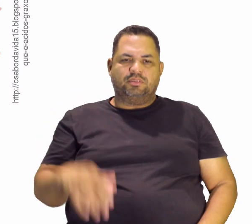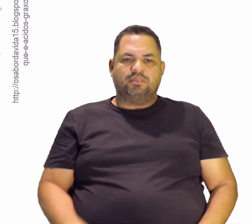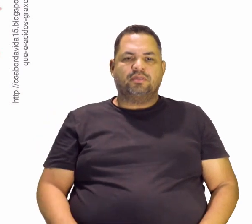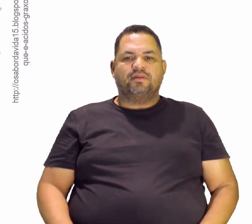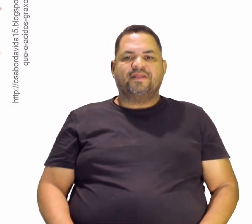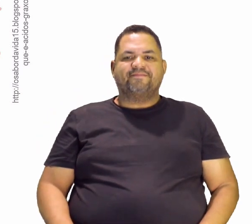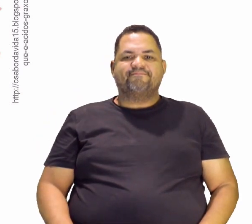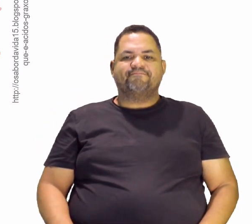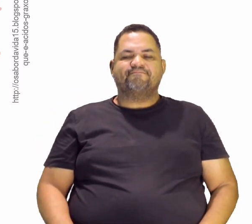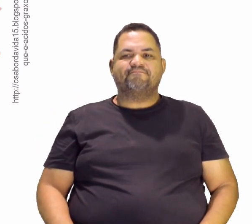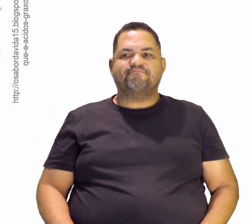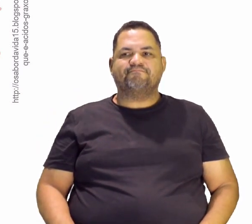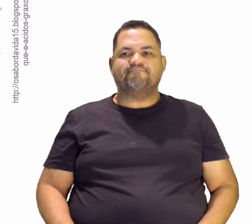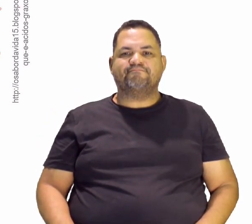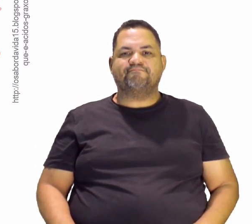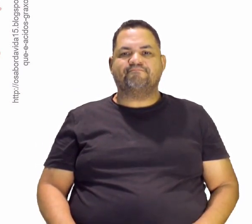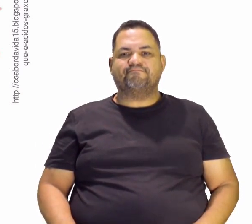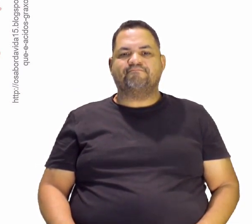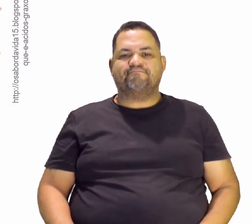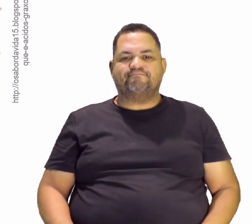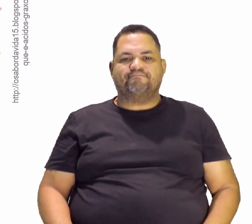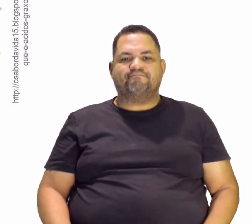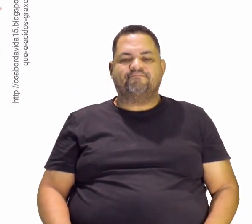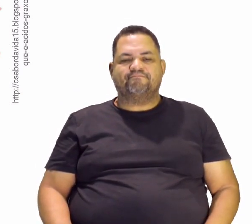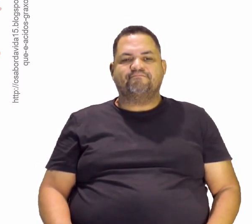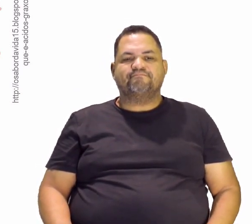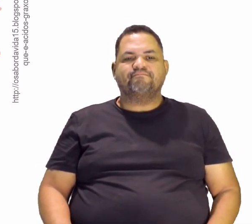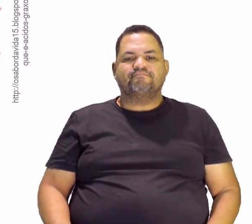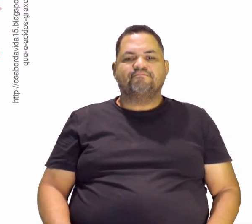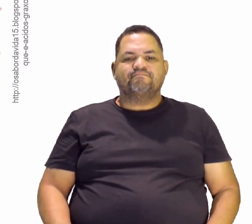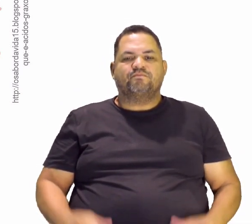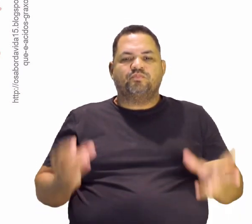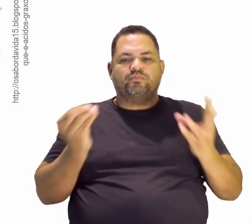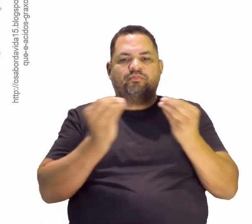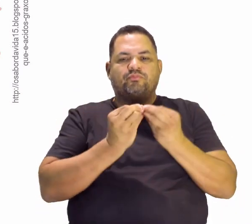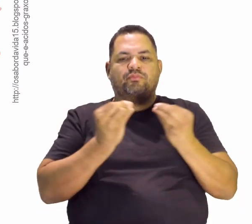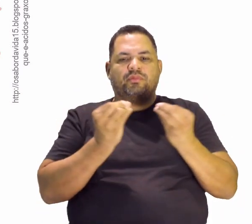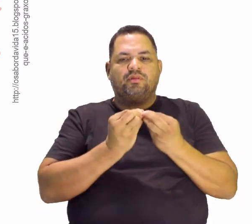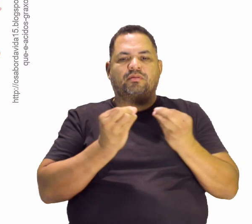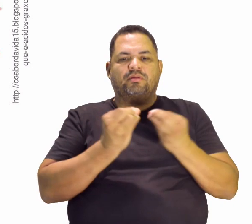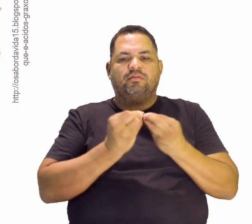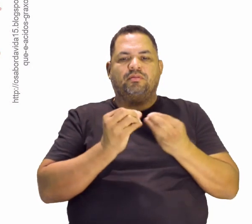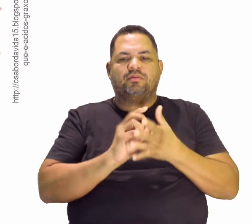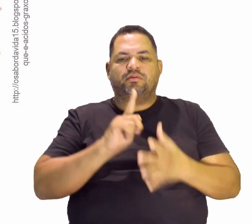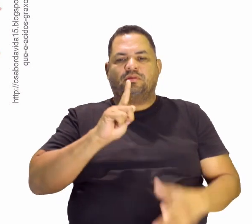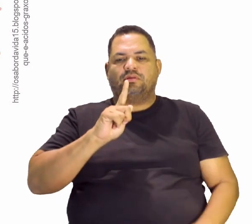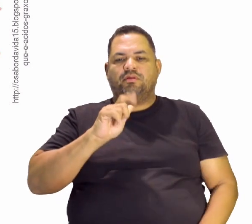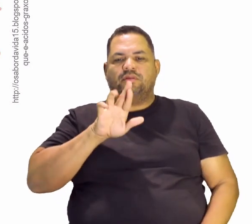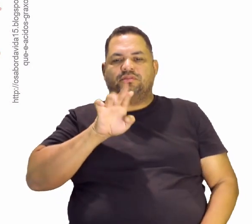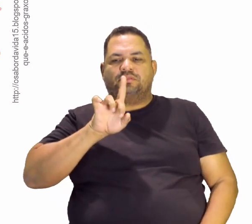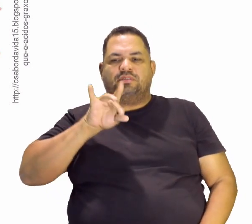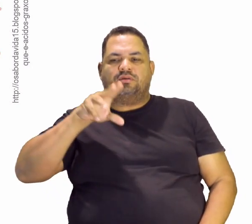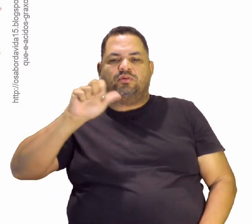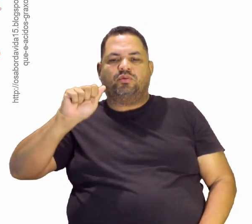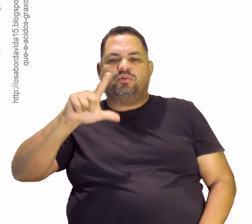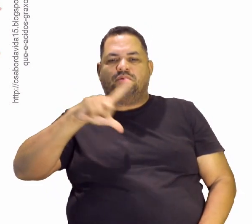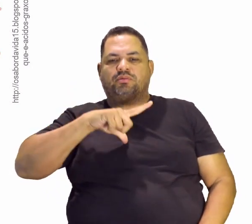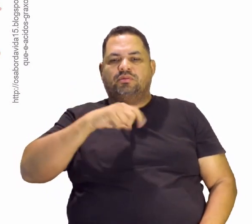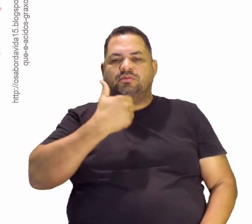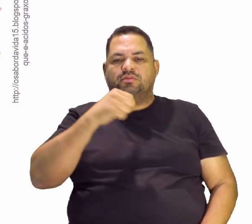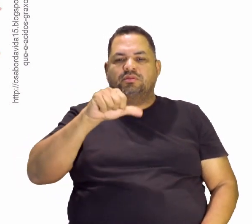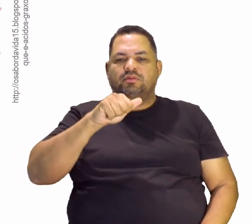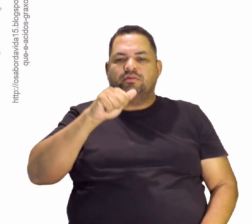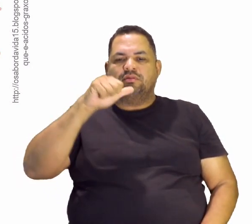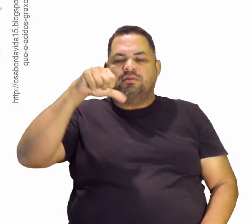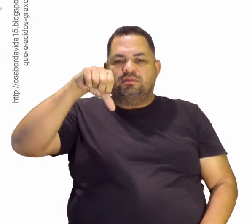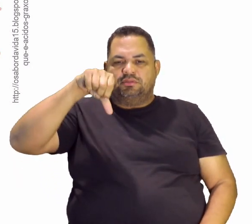em relação à de glicose, não é mesmo? E na molécula de glicerol, nós temos apenas 19 ATPs.